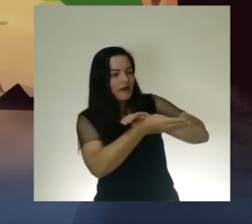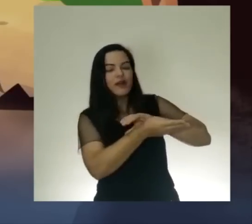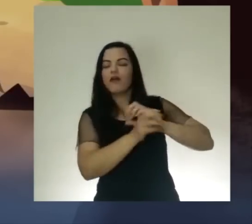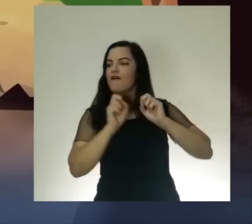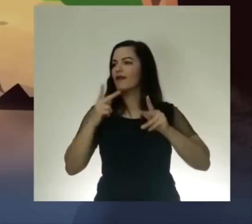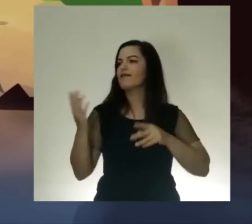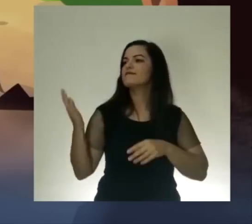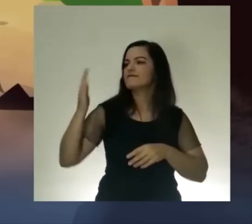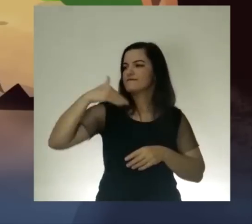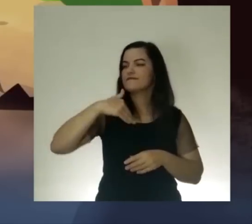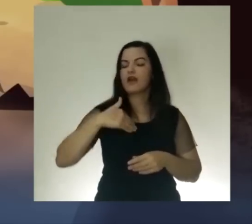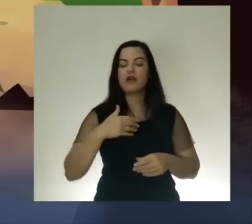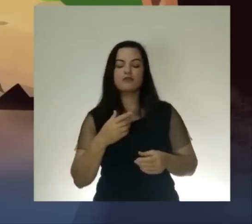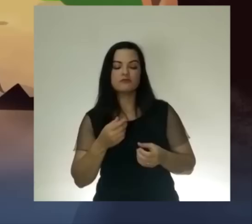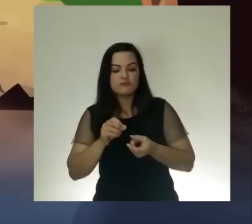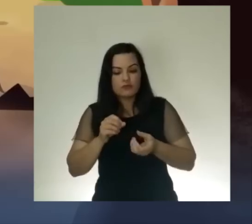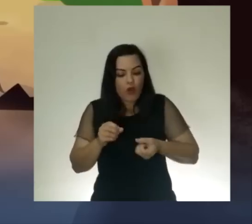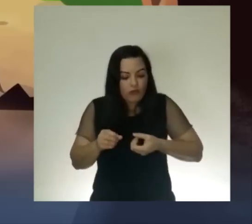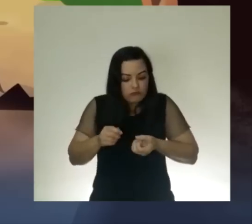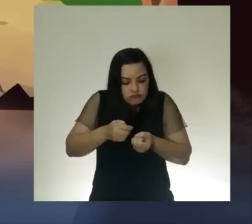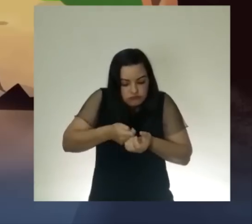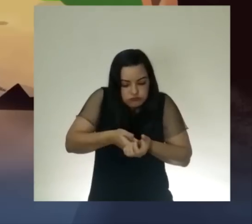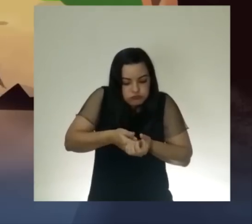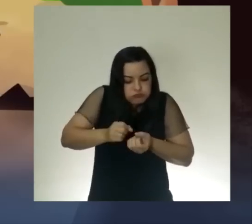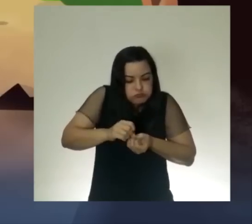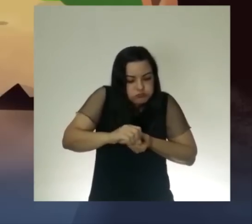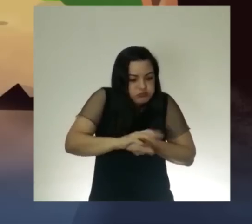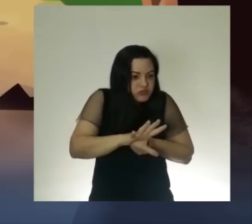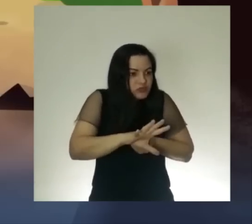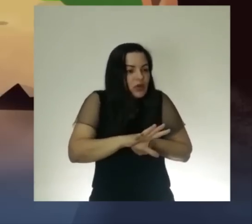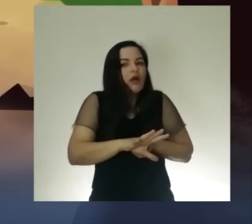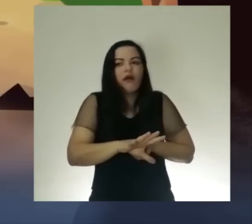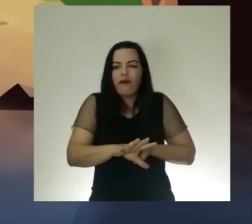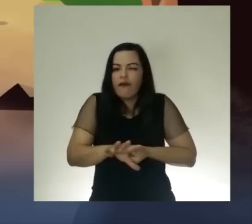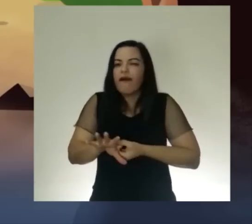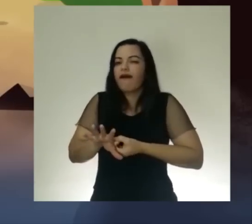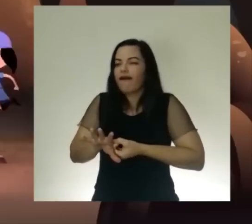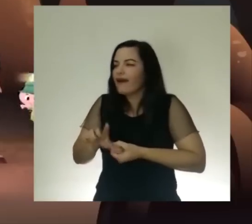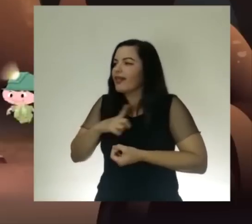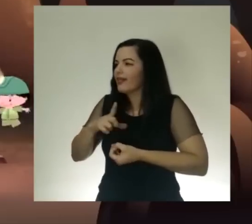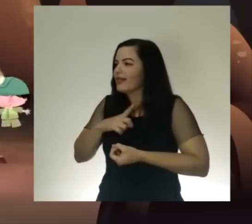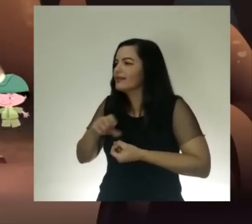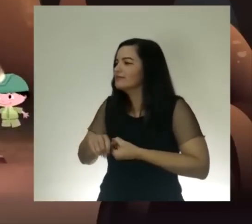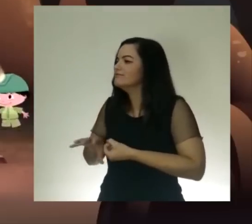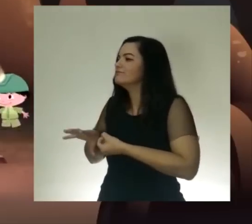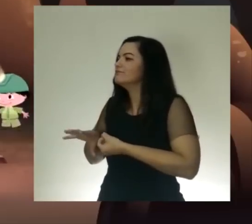explorar. Lanternas. Lanternas!